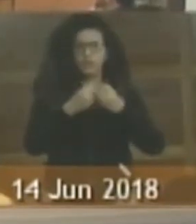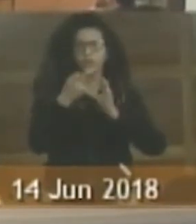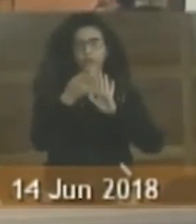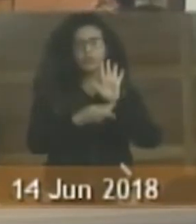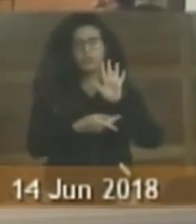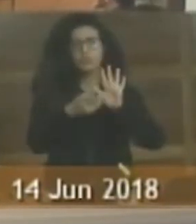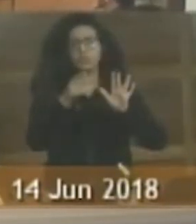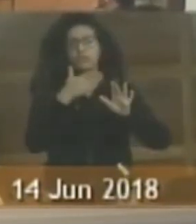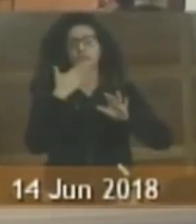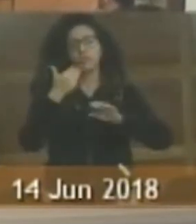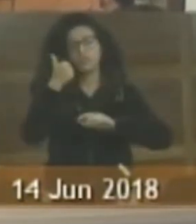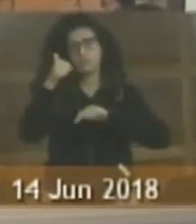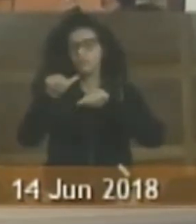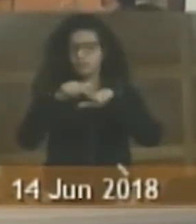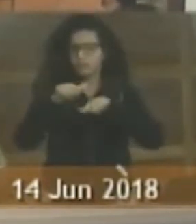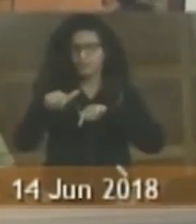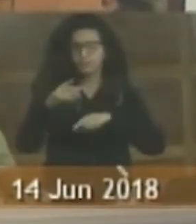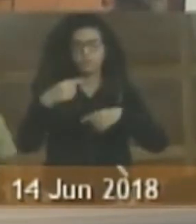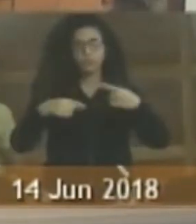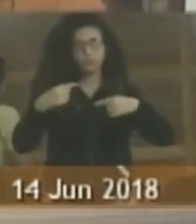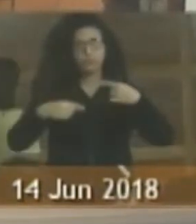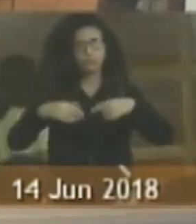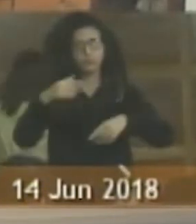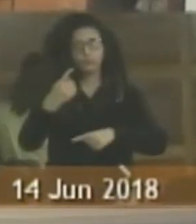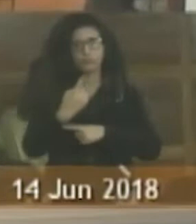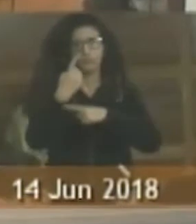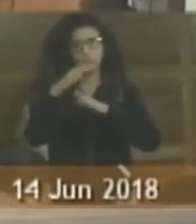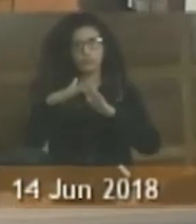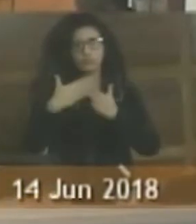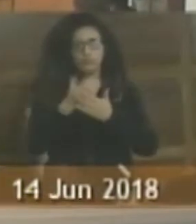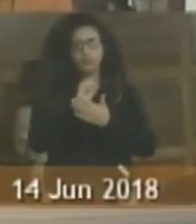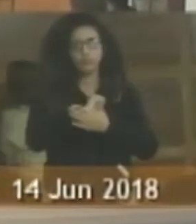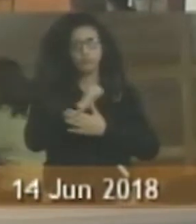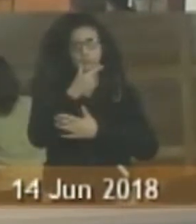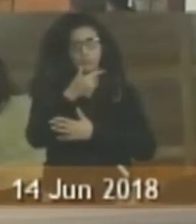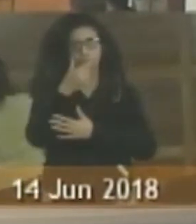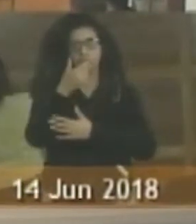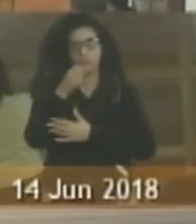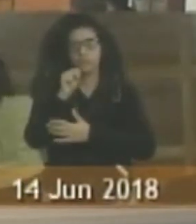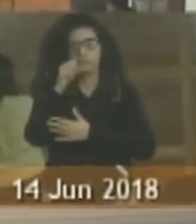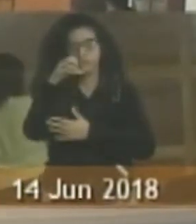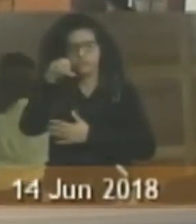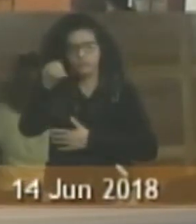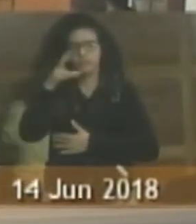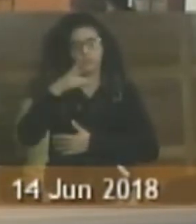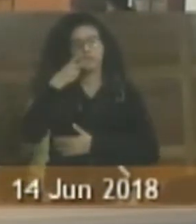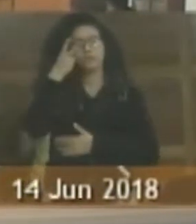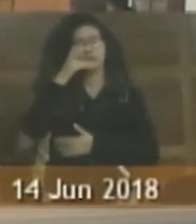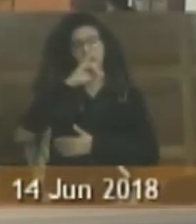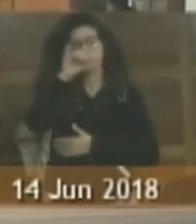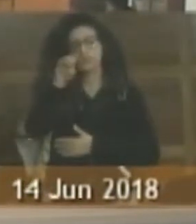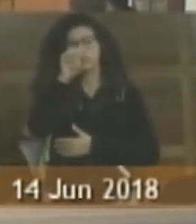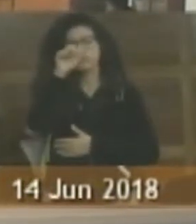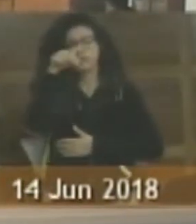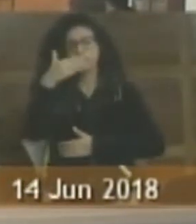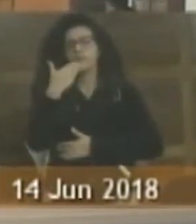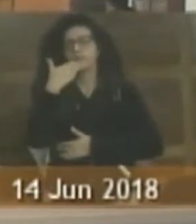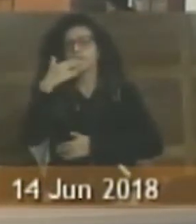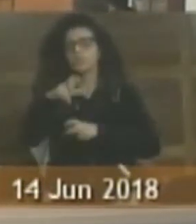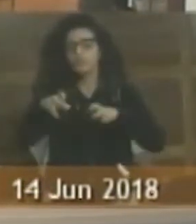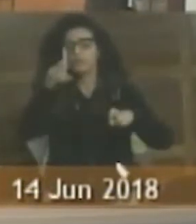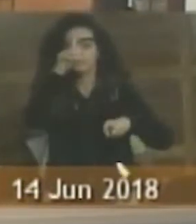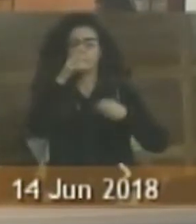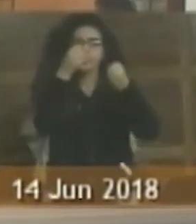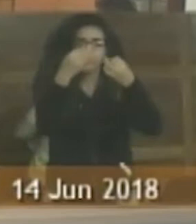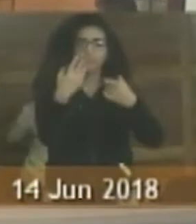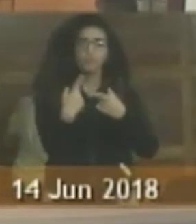do serviço? Em discussão única, requerimento número 289 de 2018, de autoria do vereador Jean, solicitando à mesa diretora que